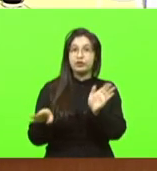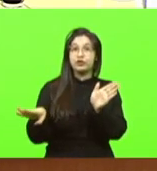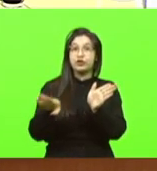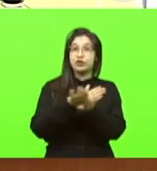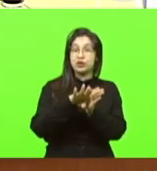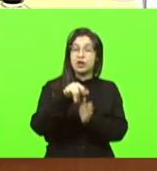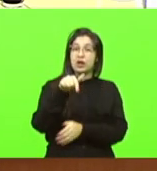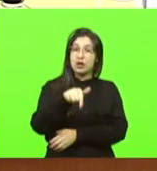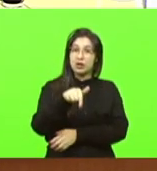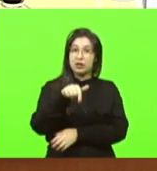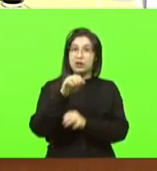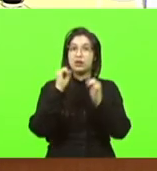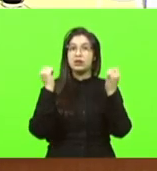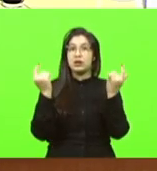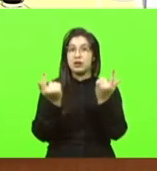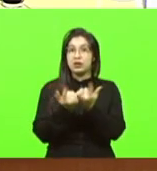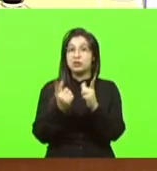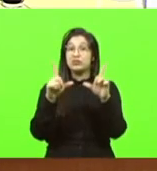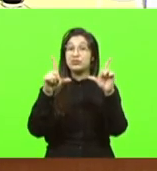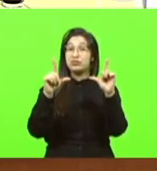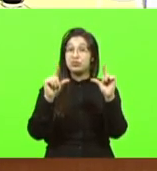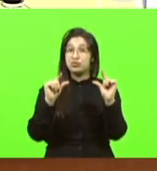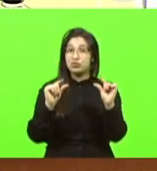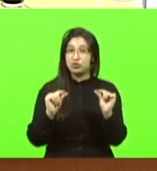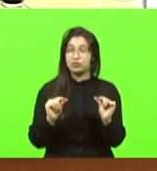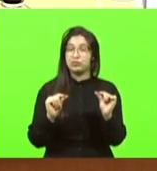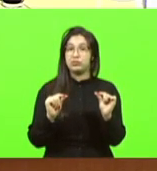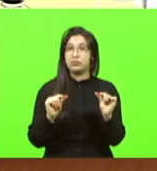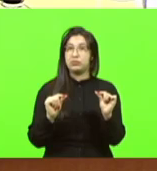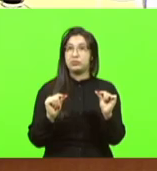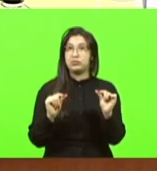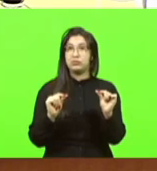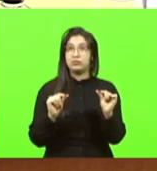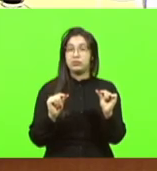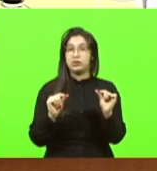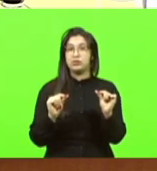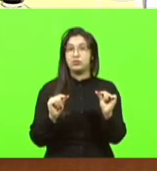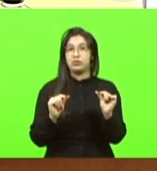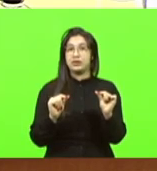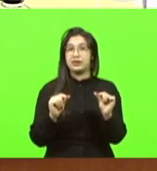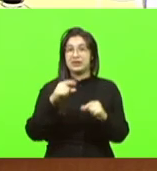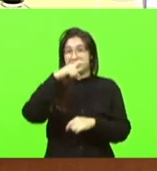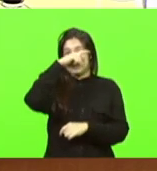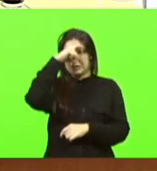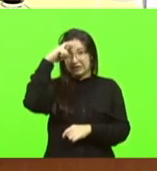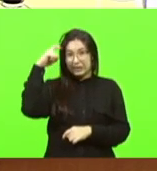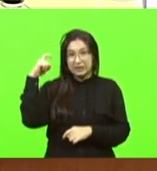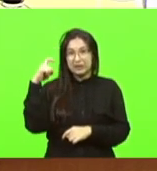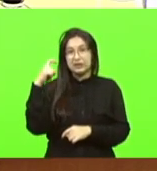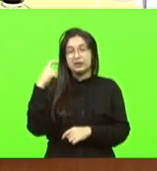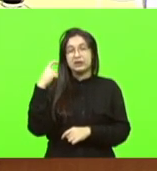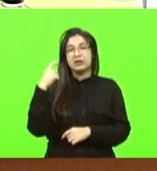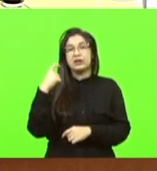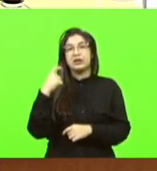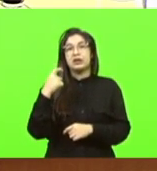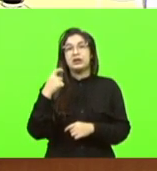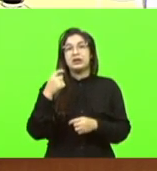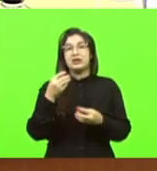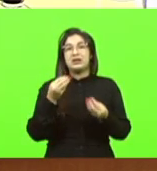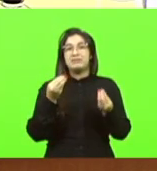casa para nós diminuirmos e o sacrifício que nós estamos impondo